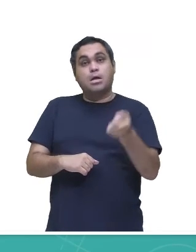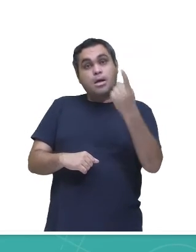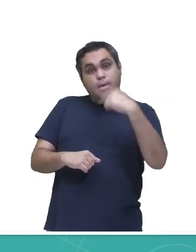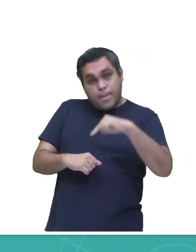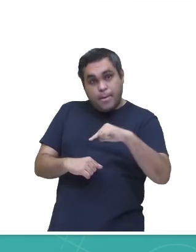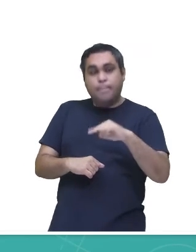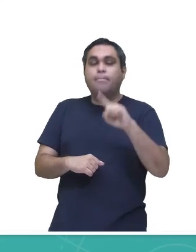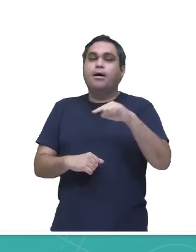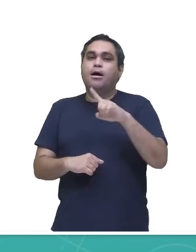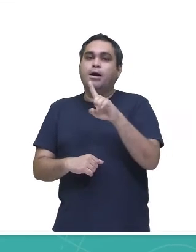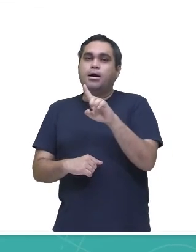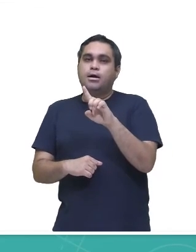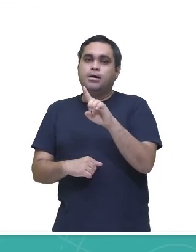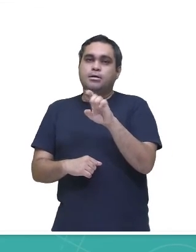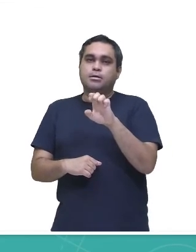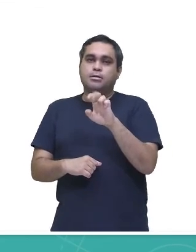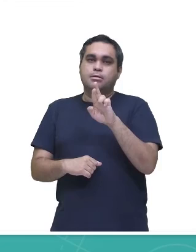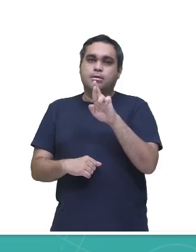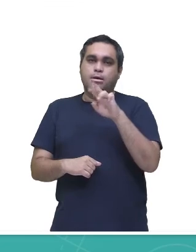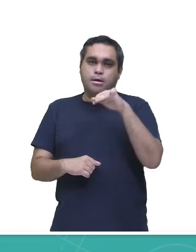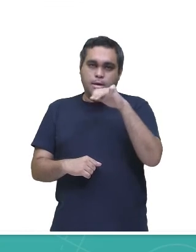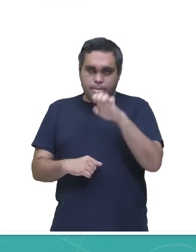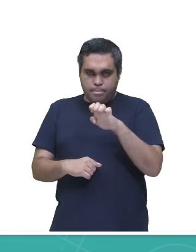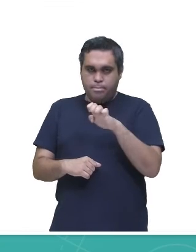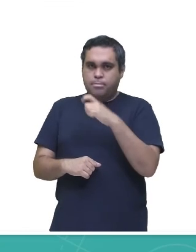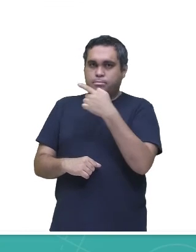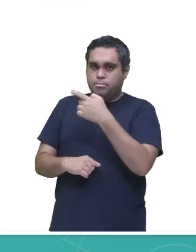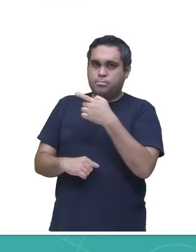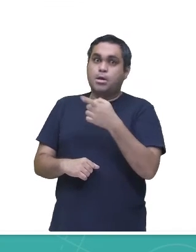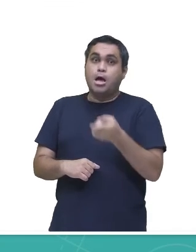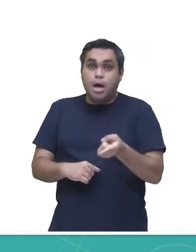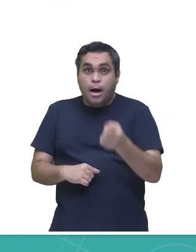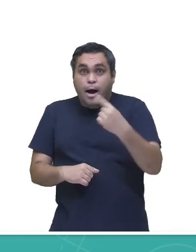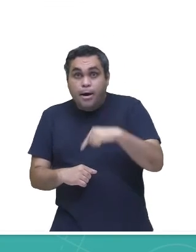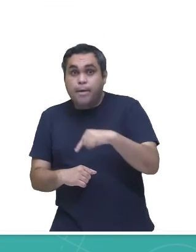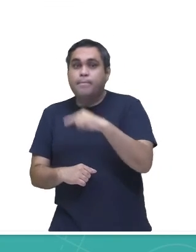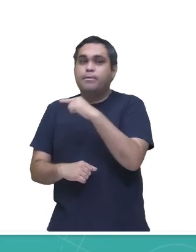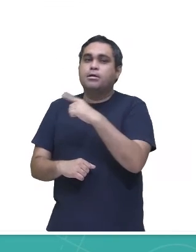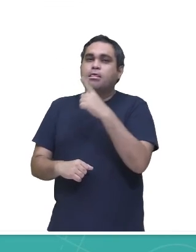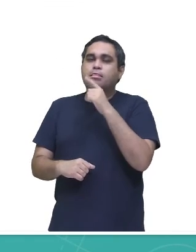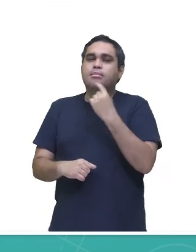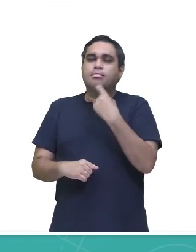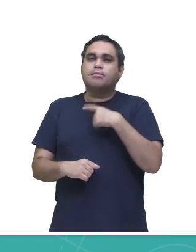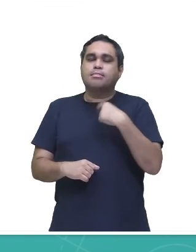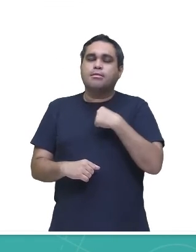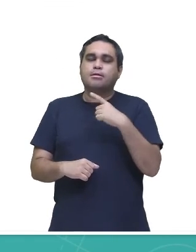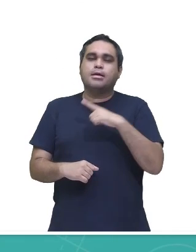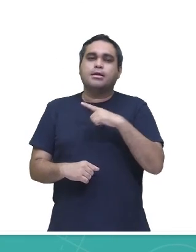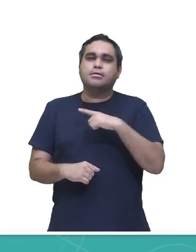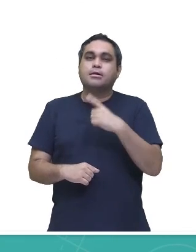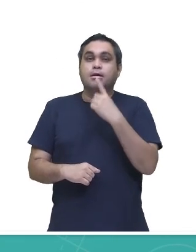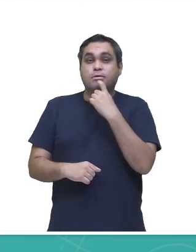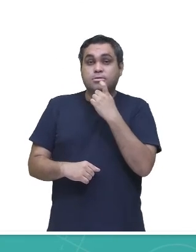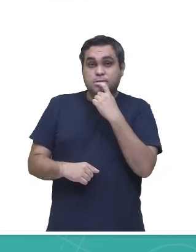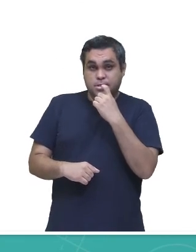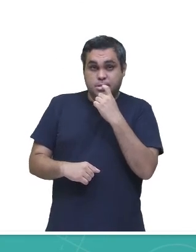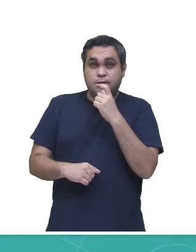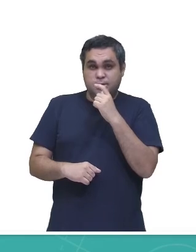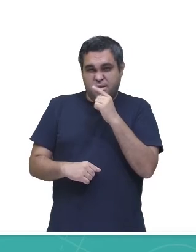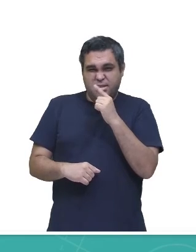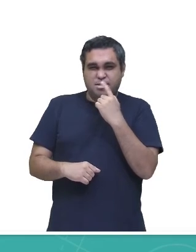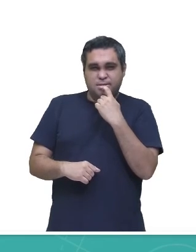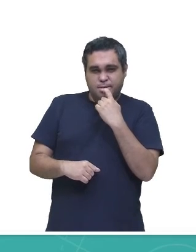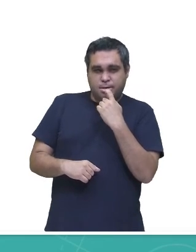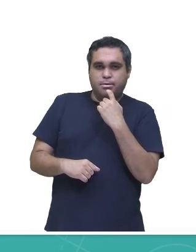vasos sanguíneos, né? Vasos sanguíneos e também as glândulas sebáceas, certo? Deu para a gente exemplificar um pouquinho